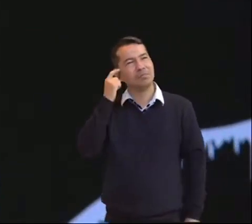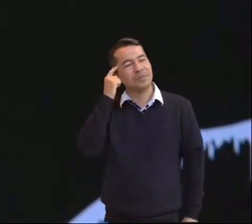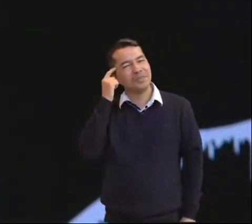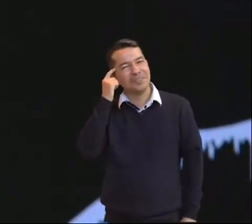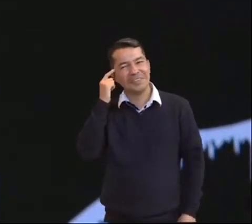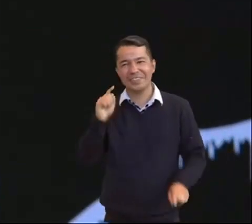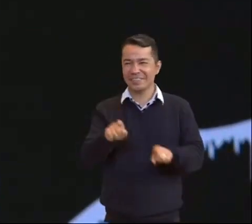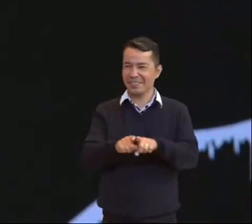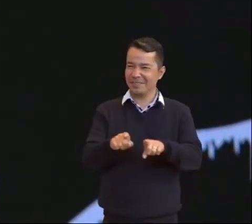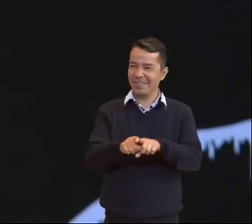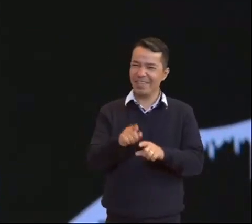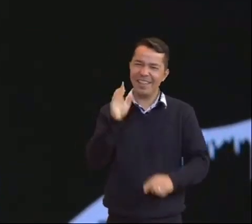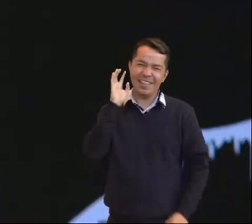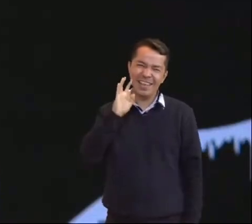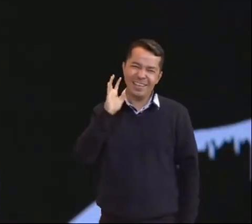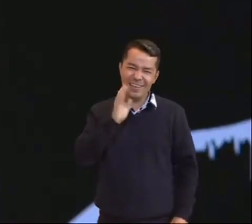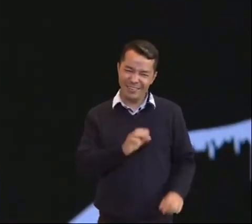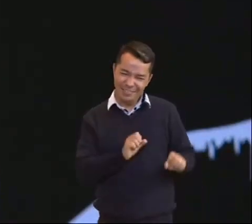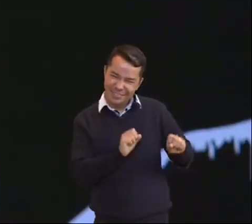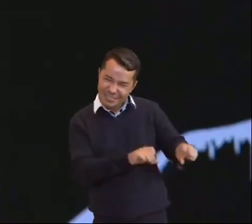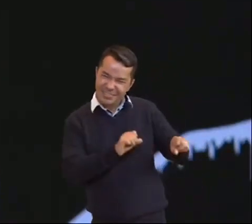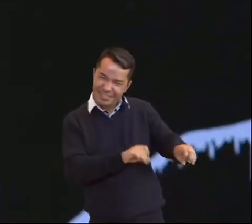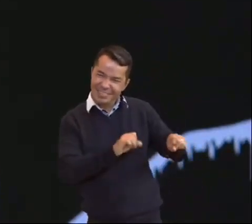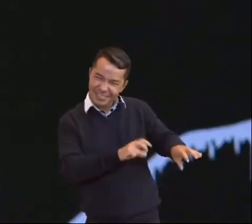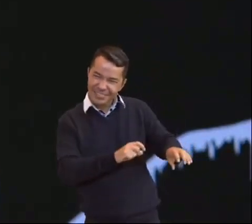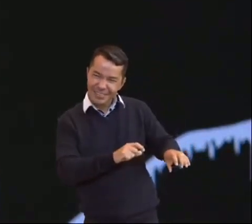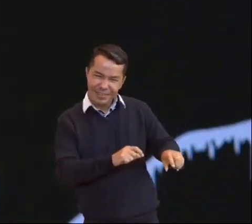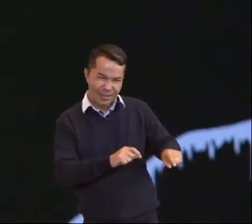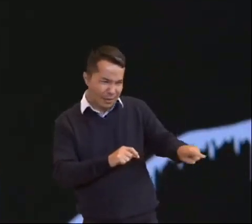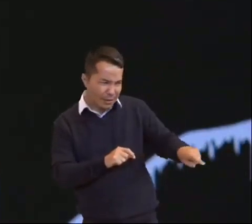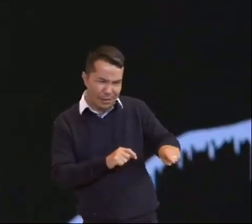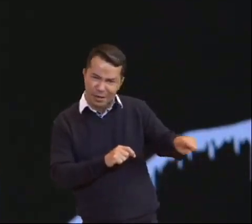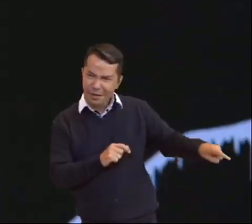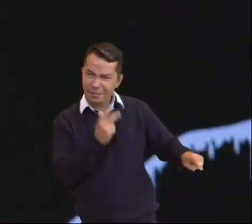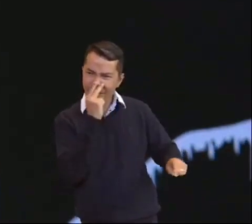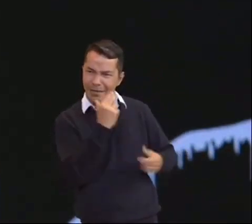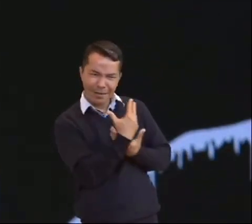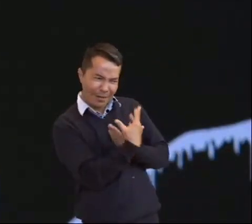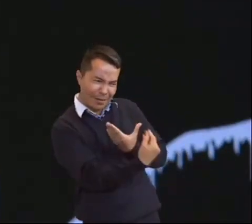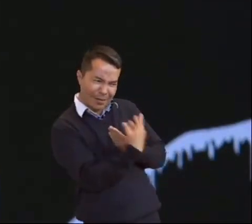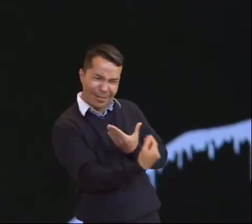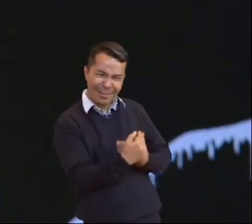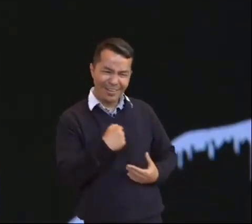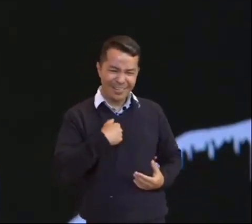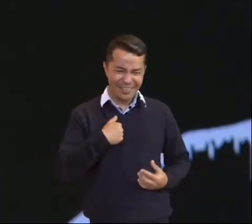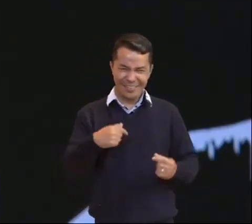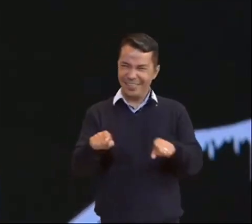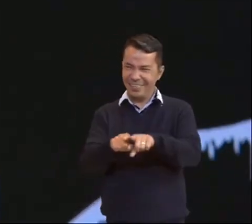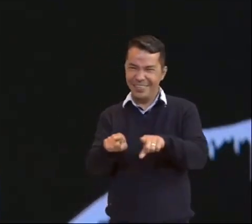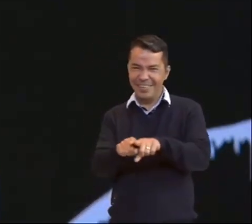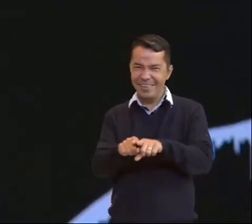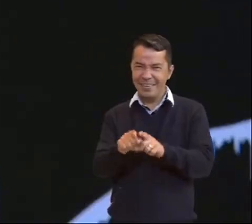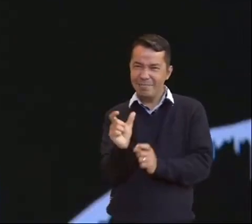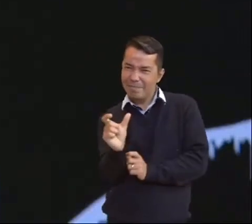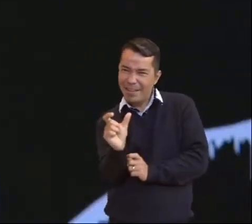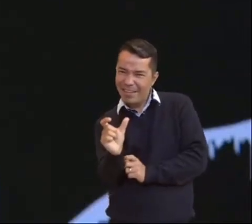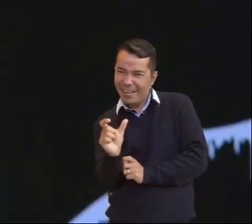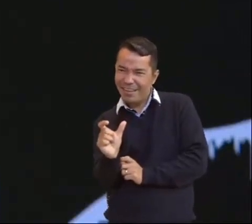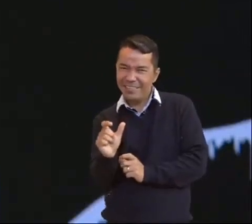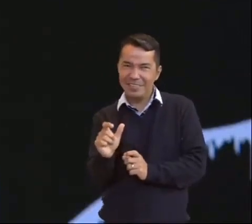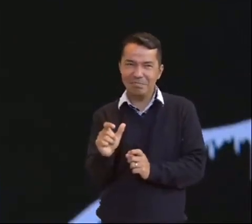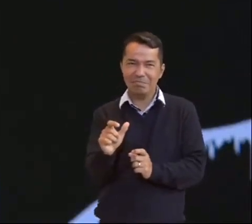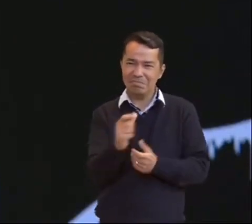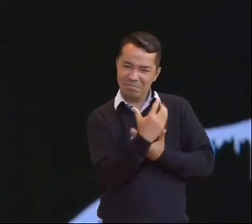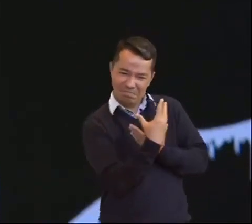Segundo, porque como é gostoso ver eles tentando imitar a gente. Eles tentam imitar as palavras, imitar o jeito da